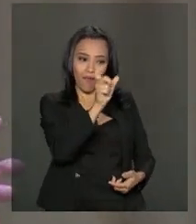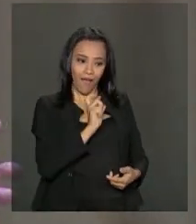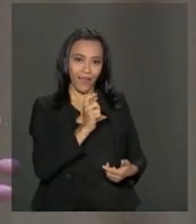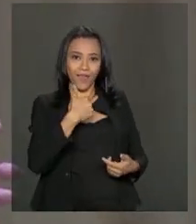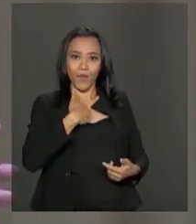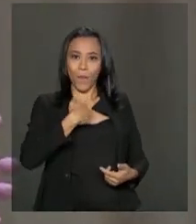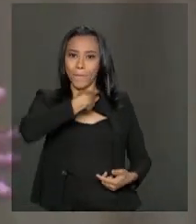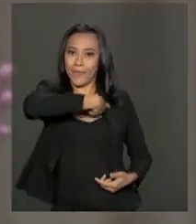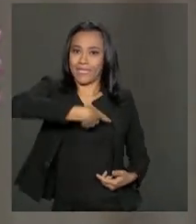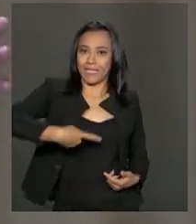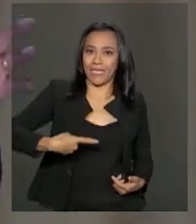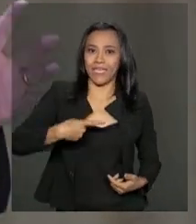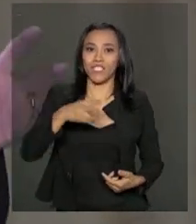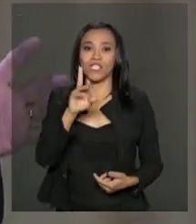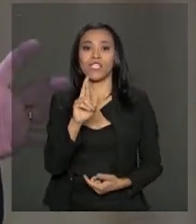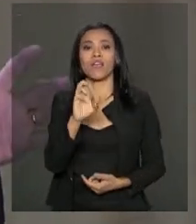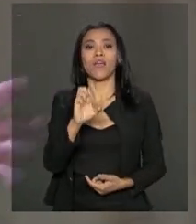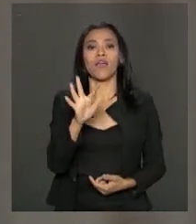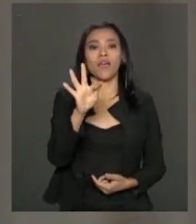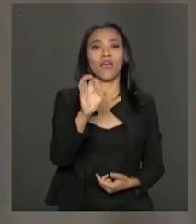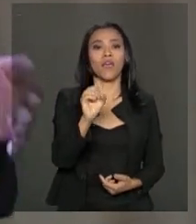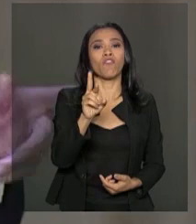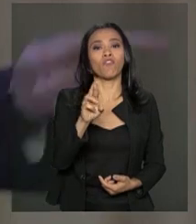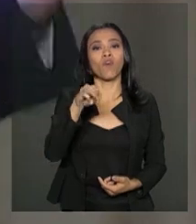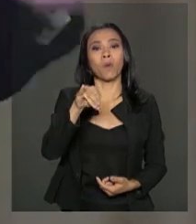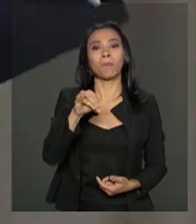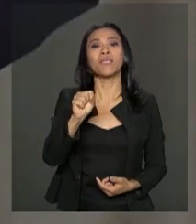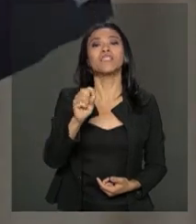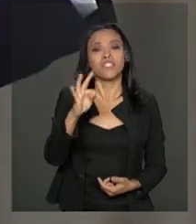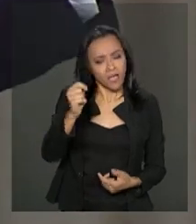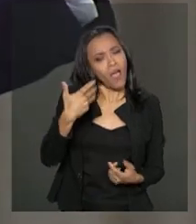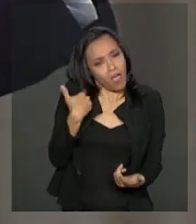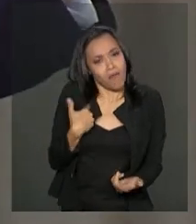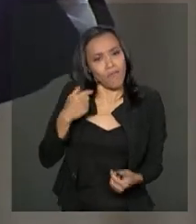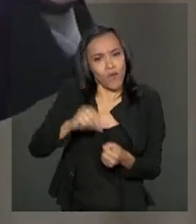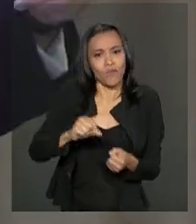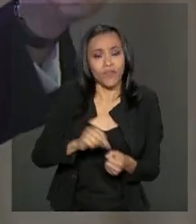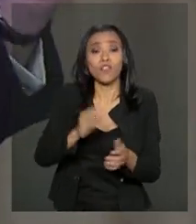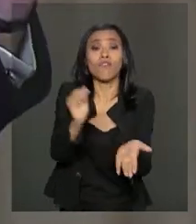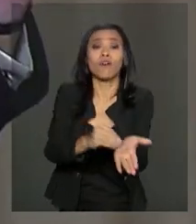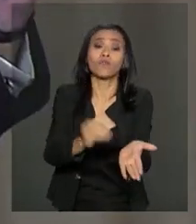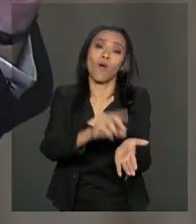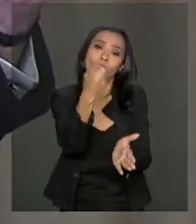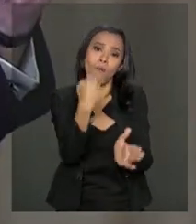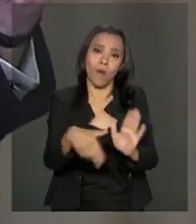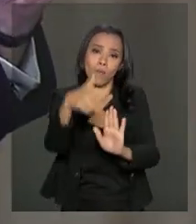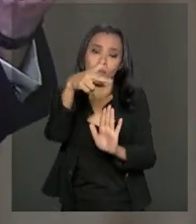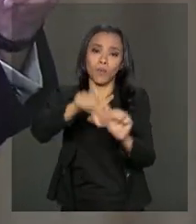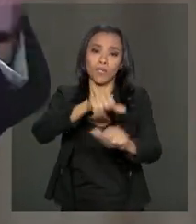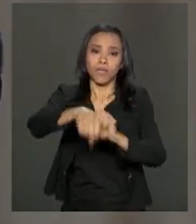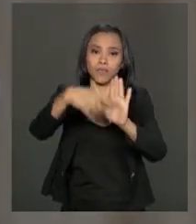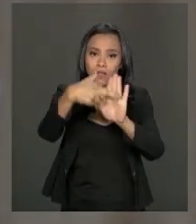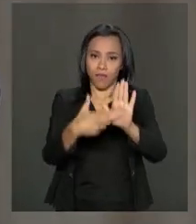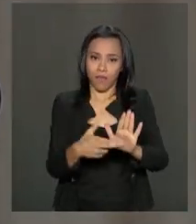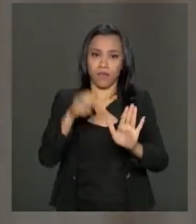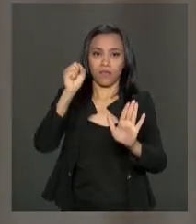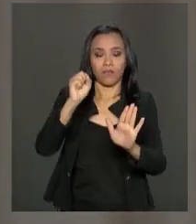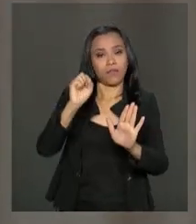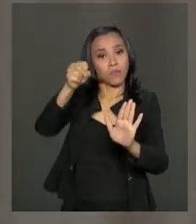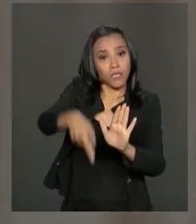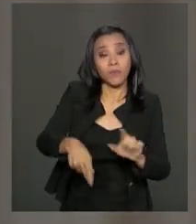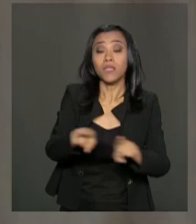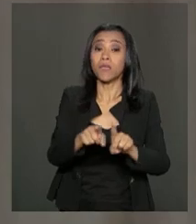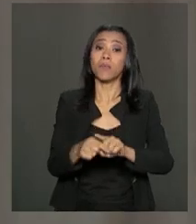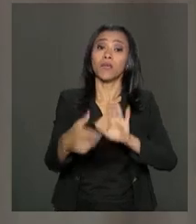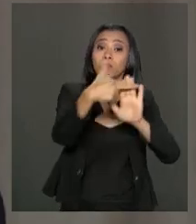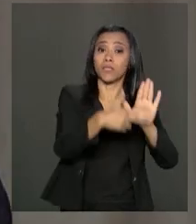acho que eu fui mesmo fui presidente reformista luiz vargas e faltou a reforma da previdência simplificação tributária mas vejam que a